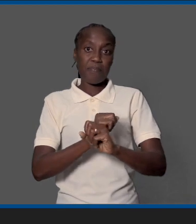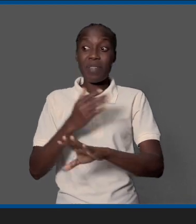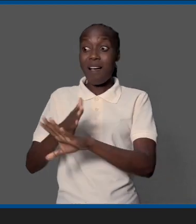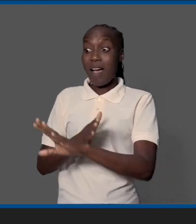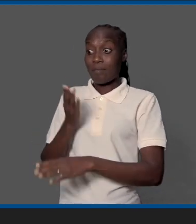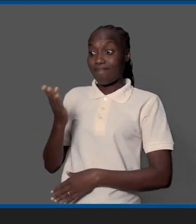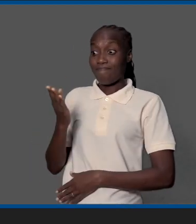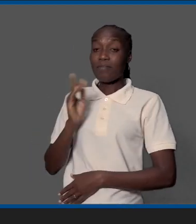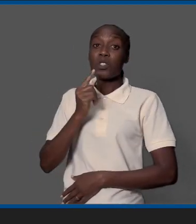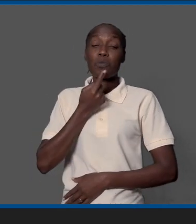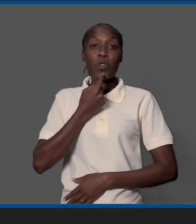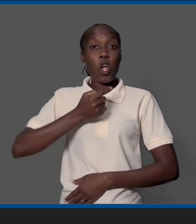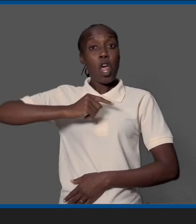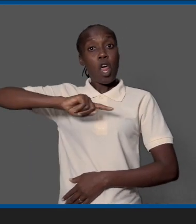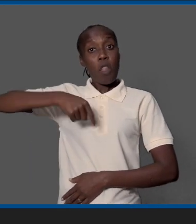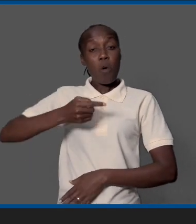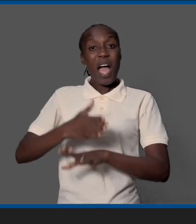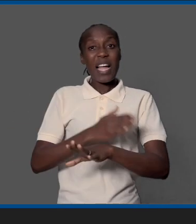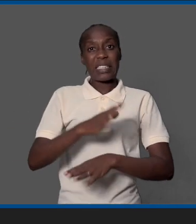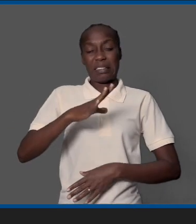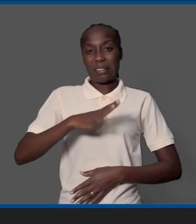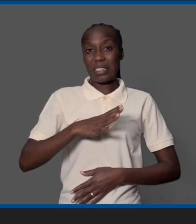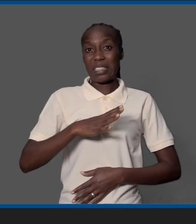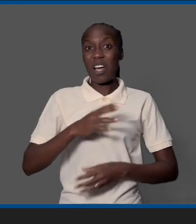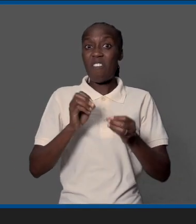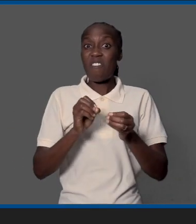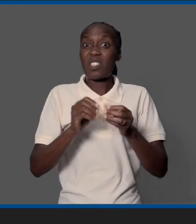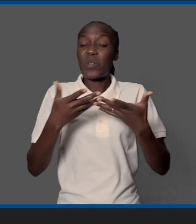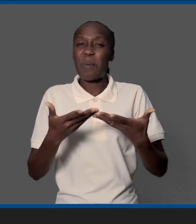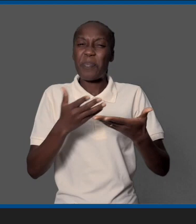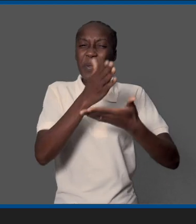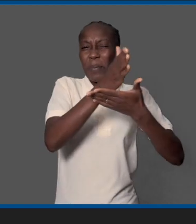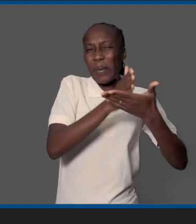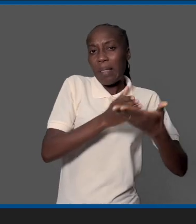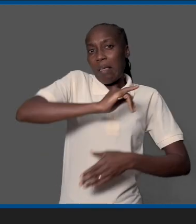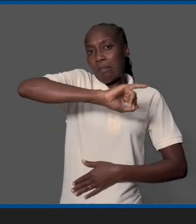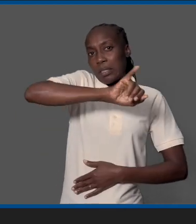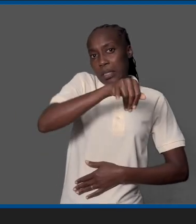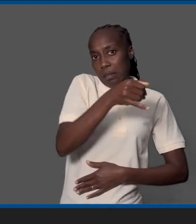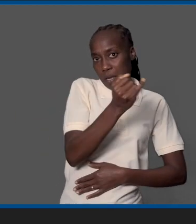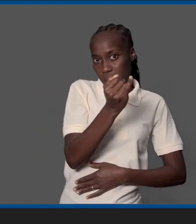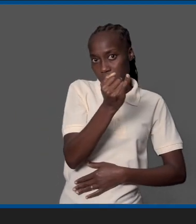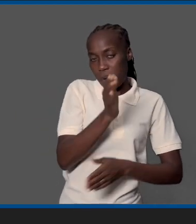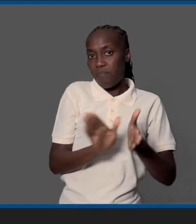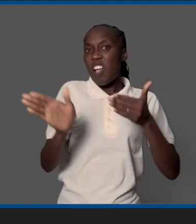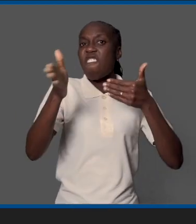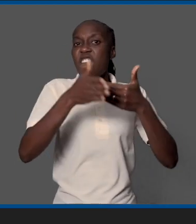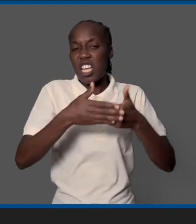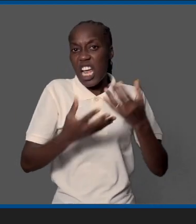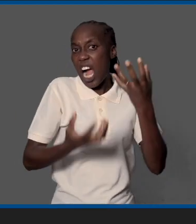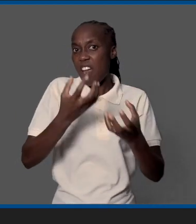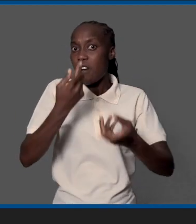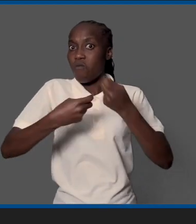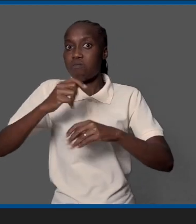janeiro fecha, não tem licenças. Então, começamos a trabalhar agora no mês de abril. Então, abriram.